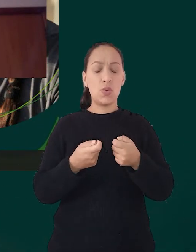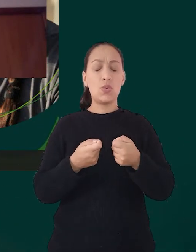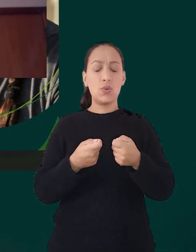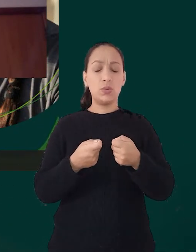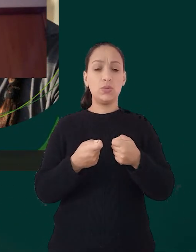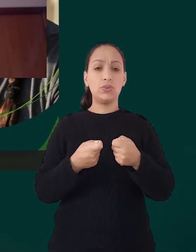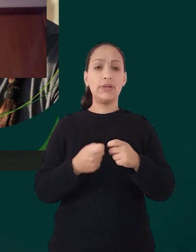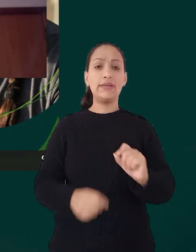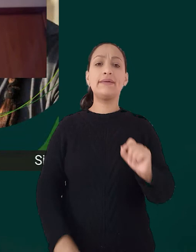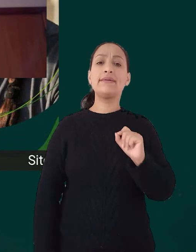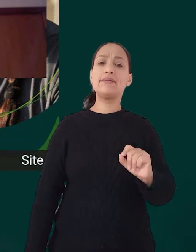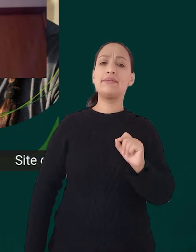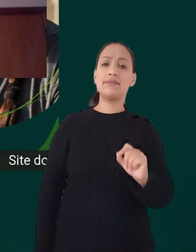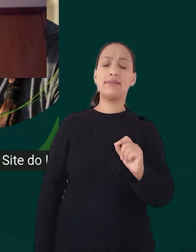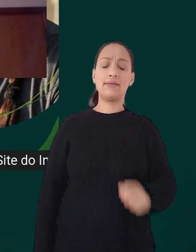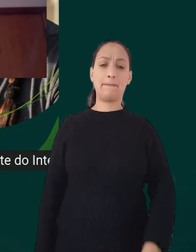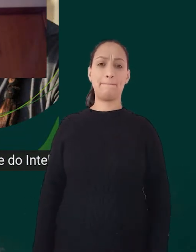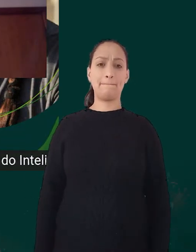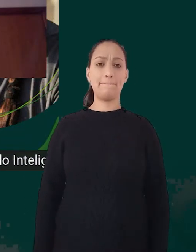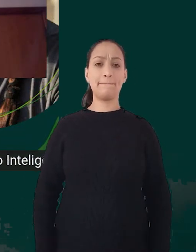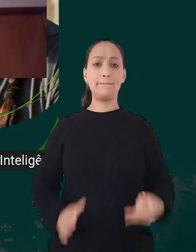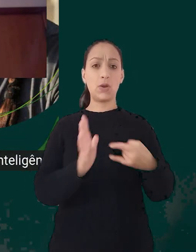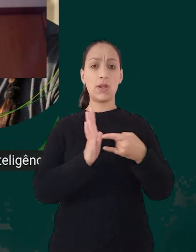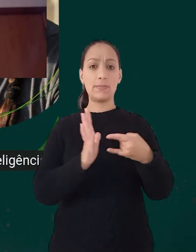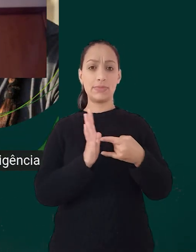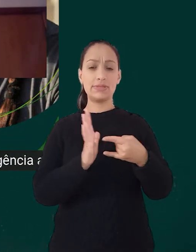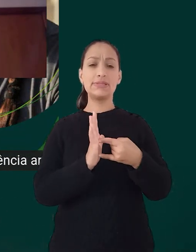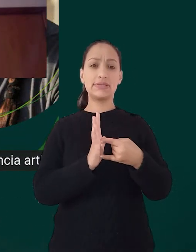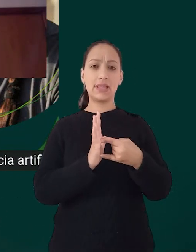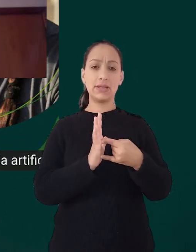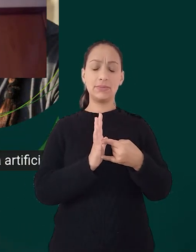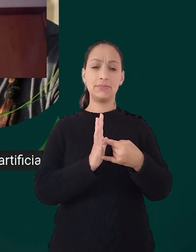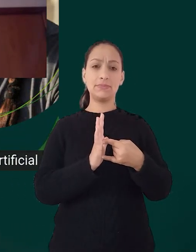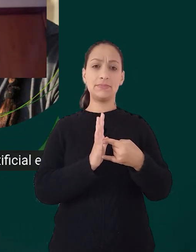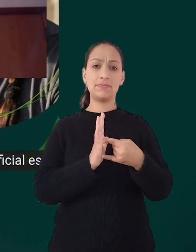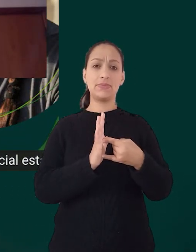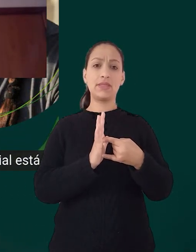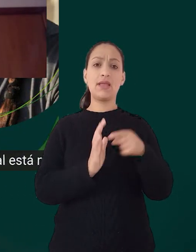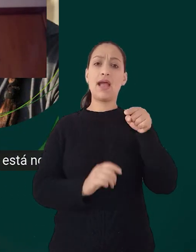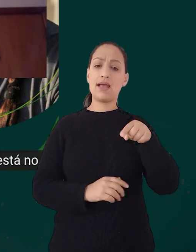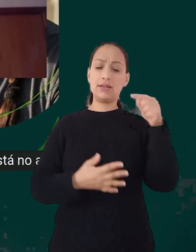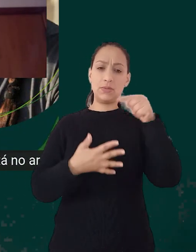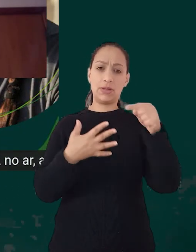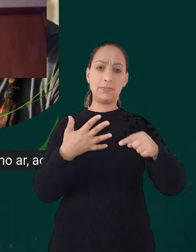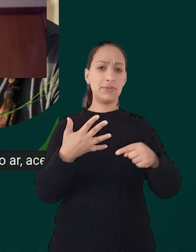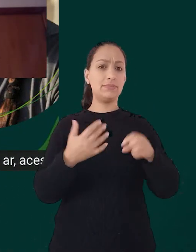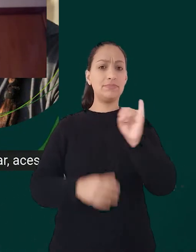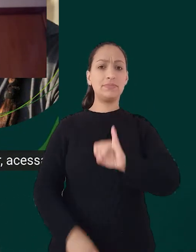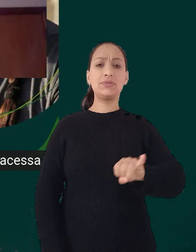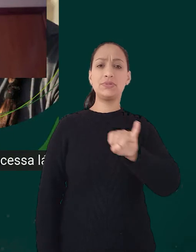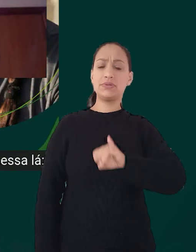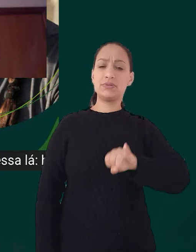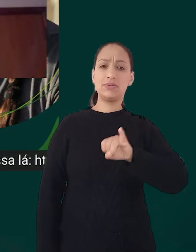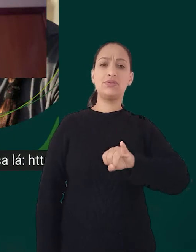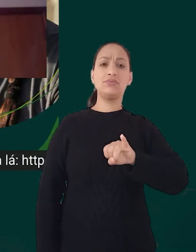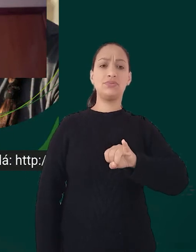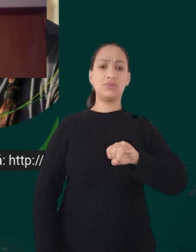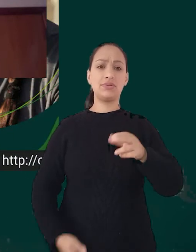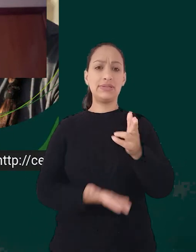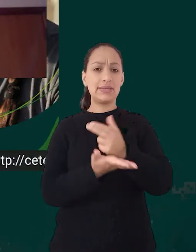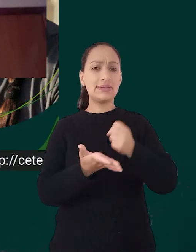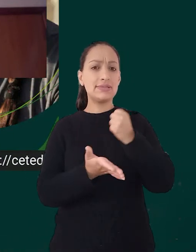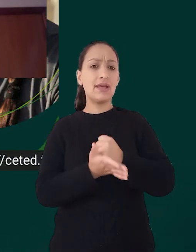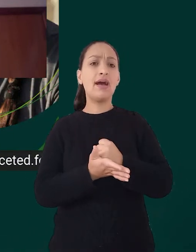que a programação, digamos assim, é um elemento importante, o design é